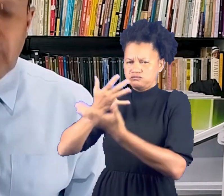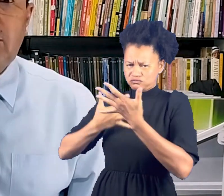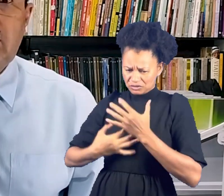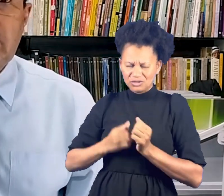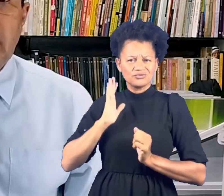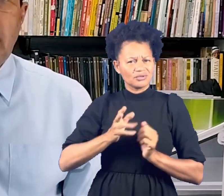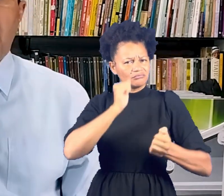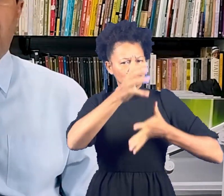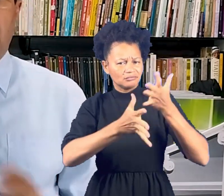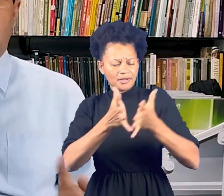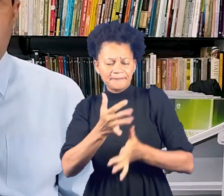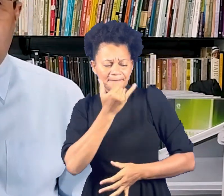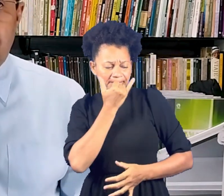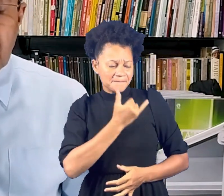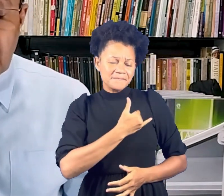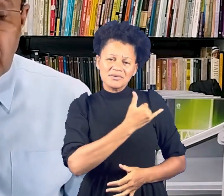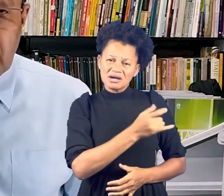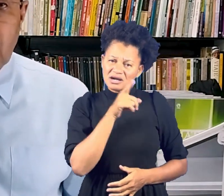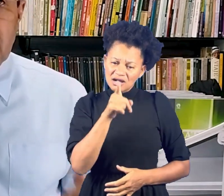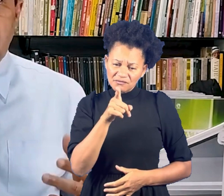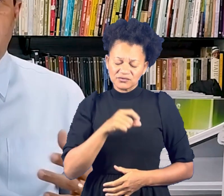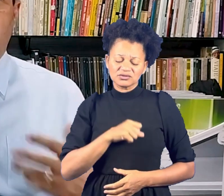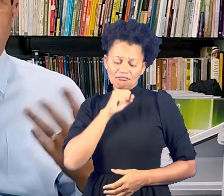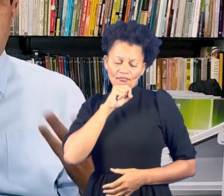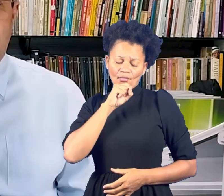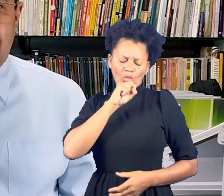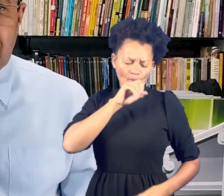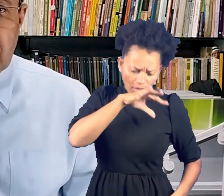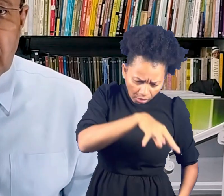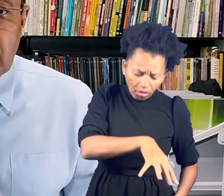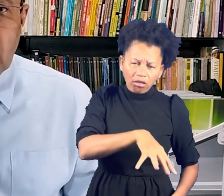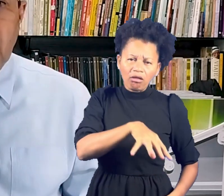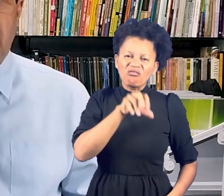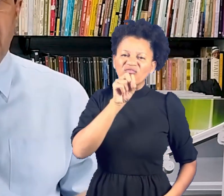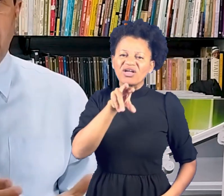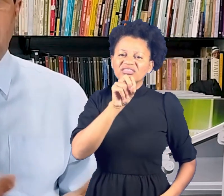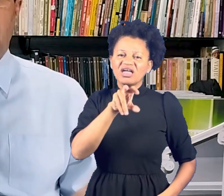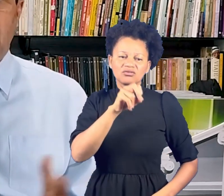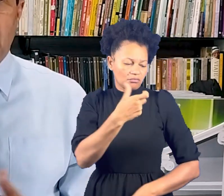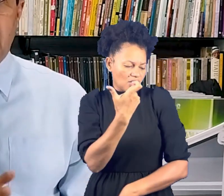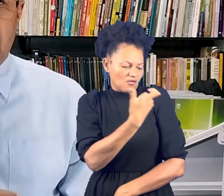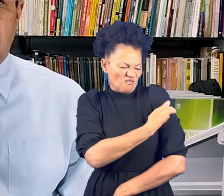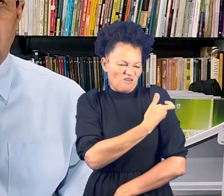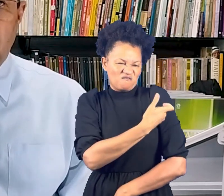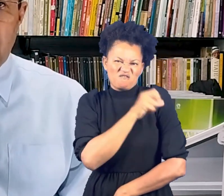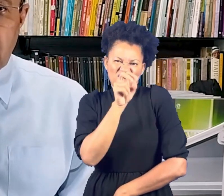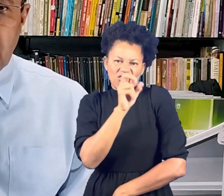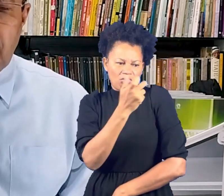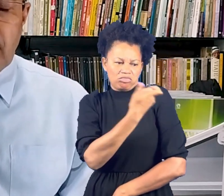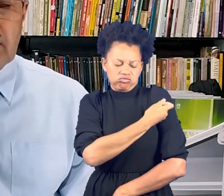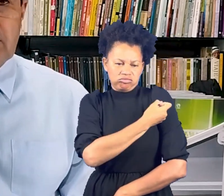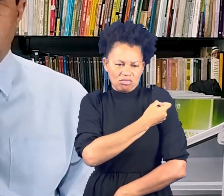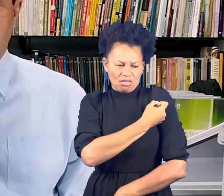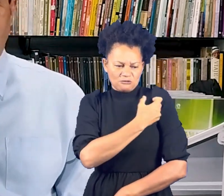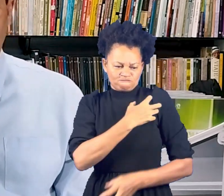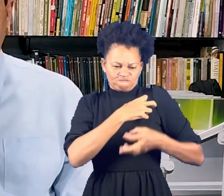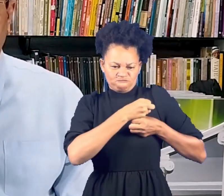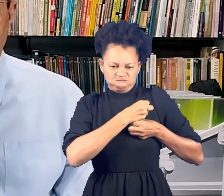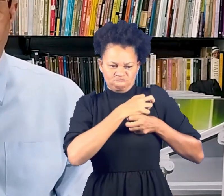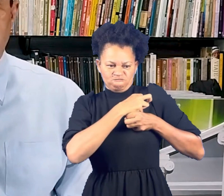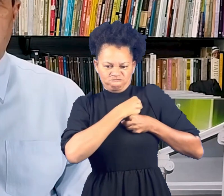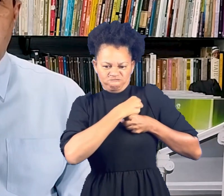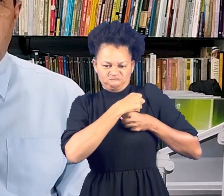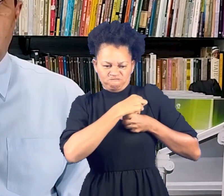outros vídeos, que perdoar é você vomitar o veneno que injetaram em você. Se você